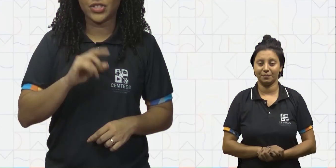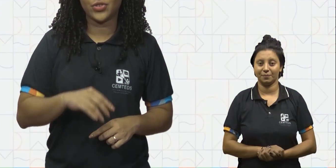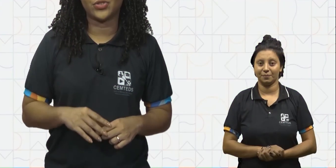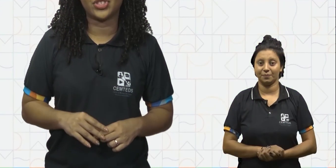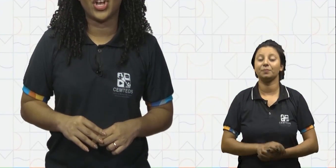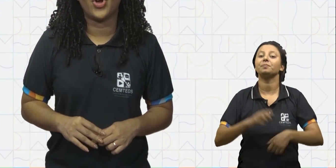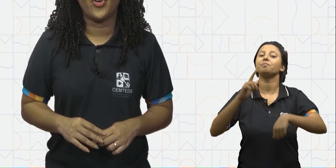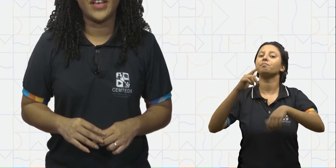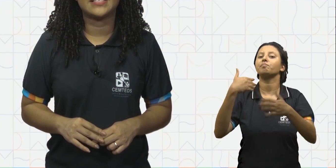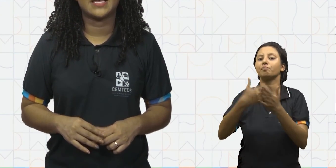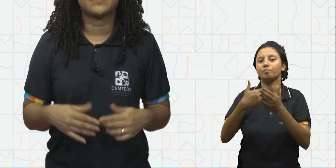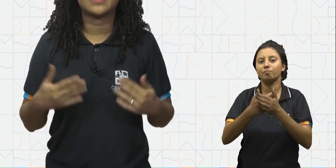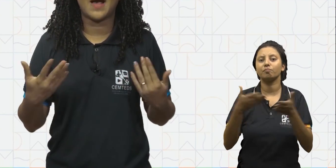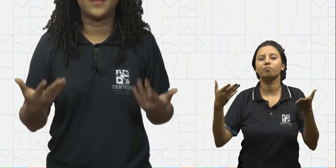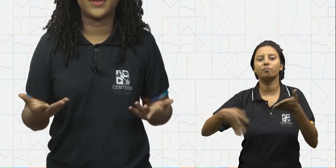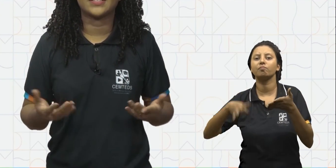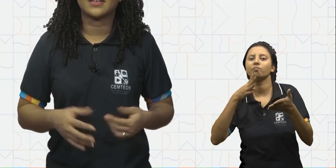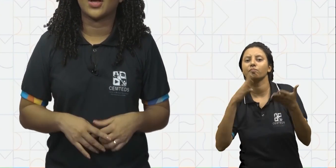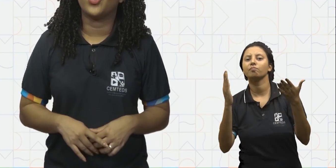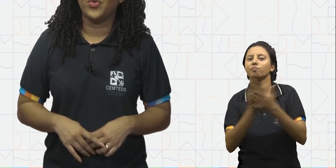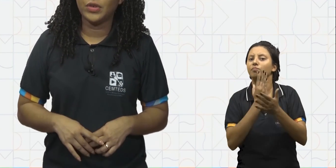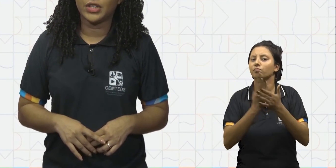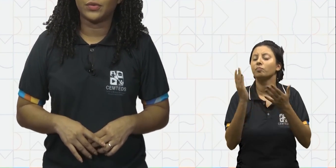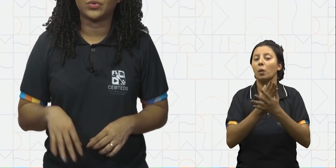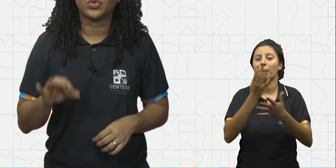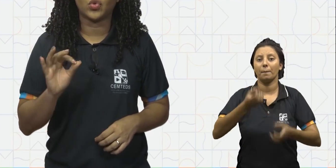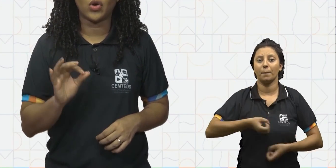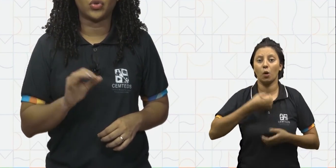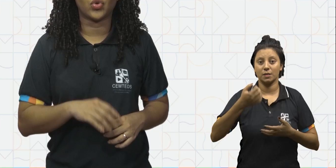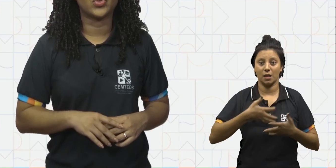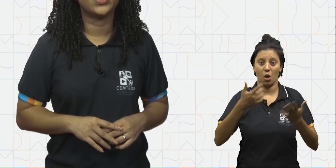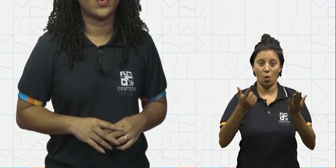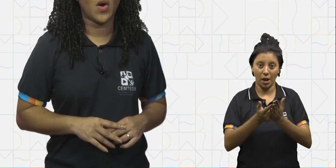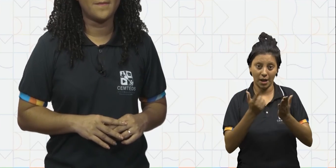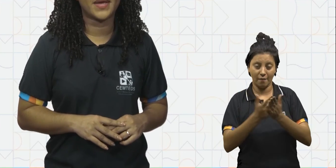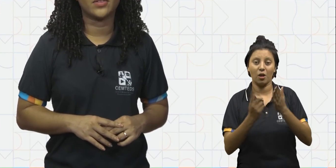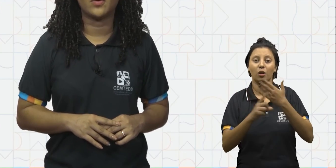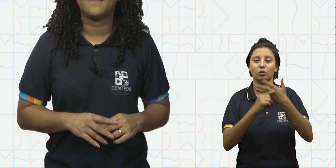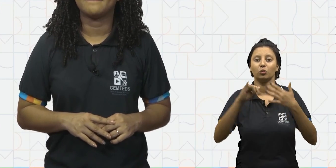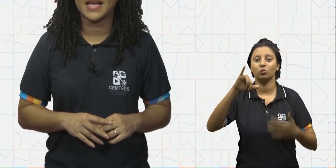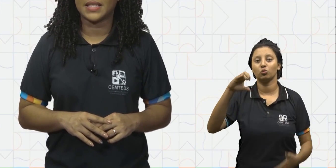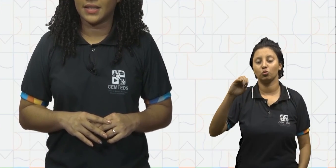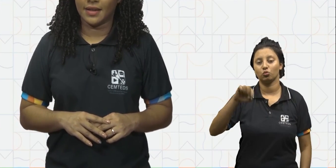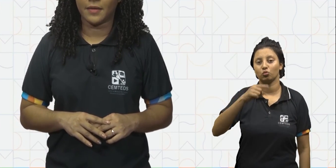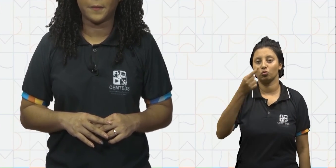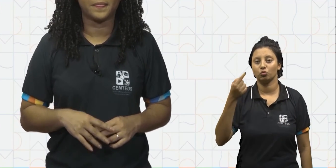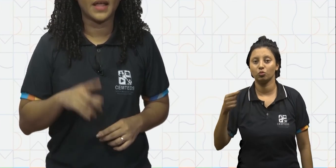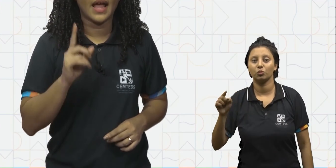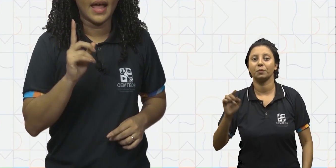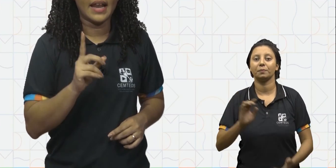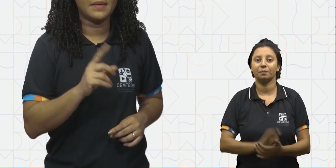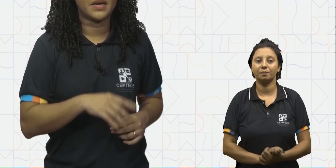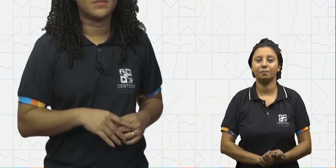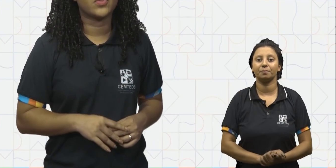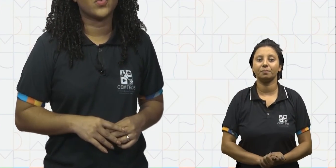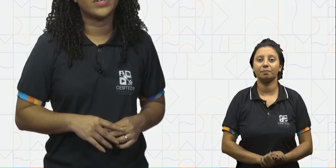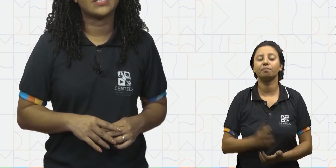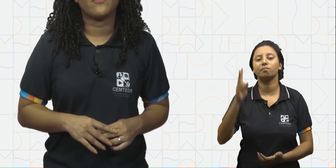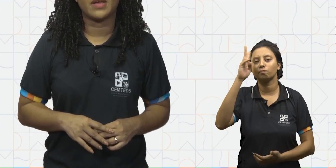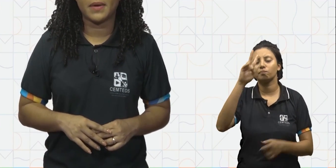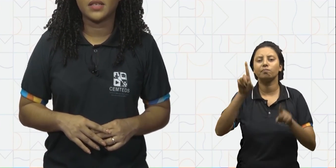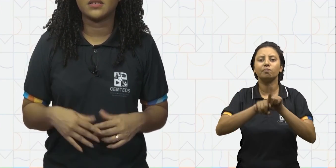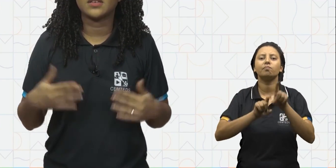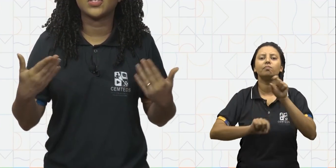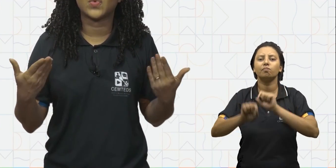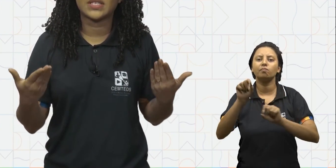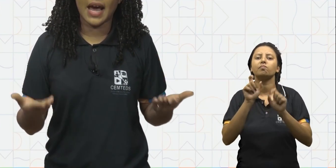Na aula de hoje, conhecemos a poesia Um Livro, do autor João Pedro Messeder. Relembramos o que